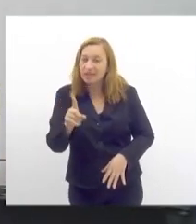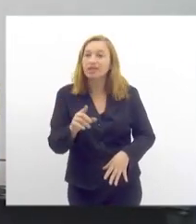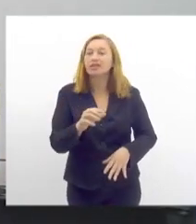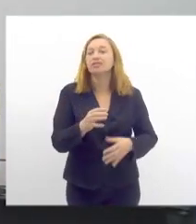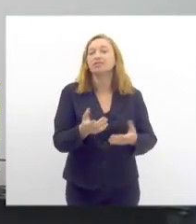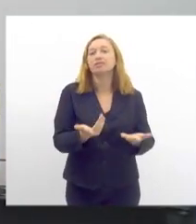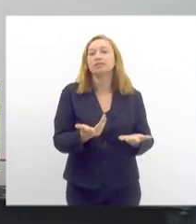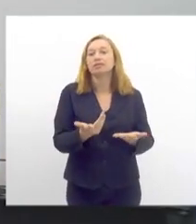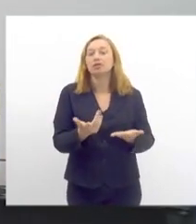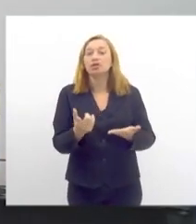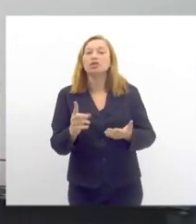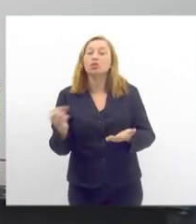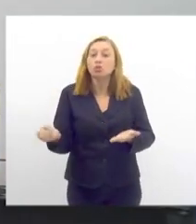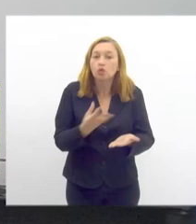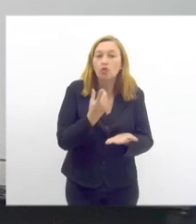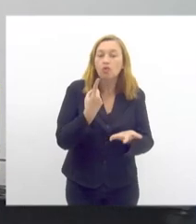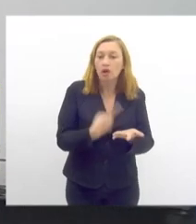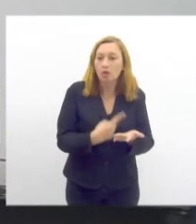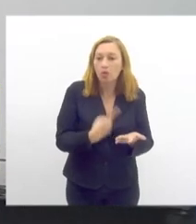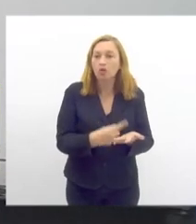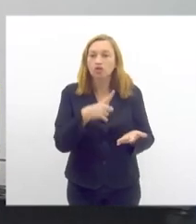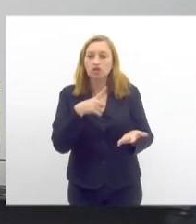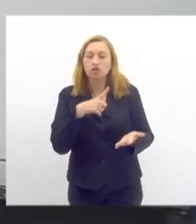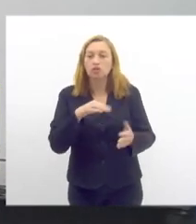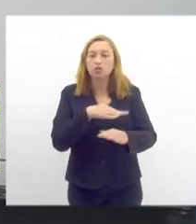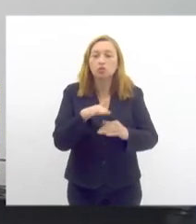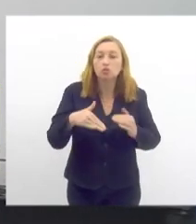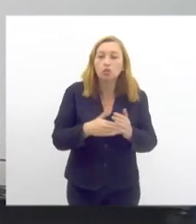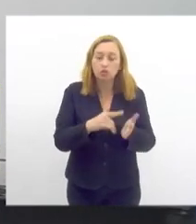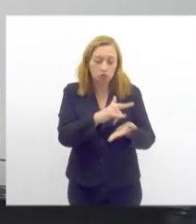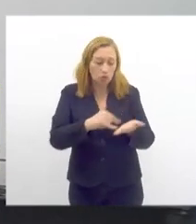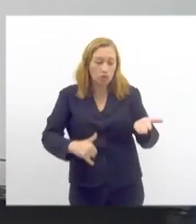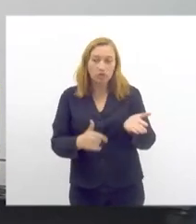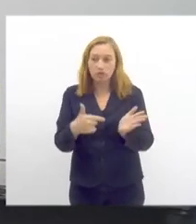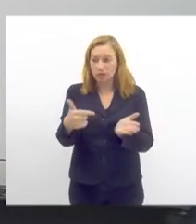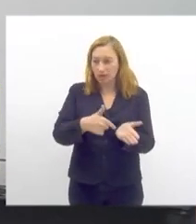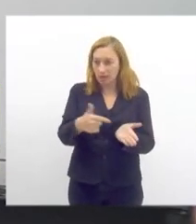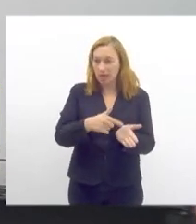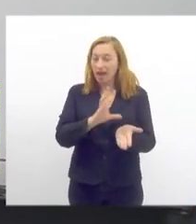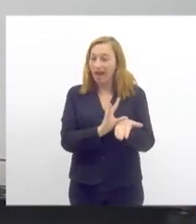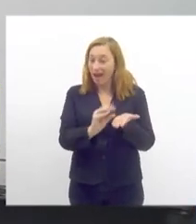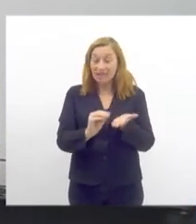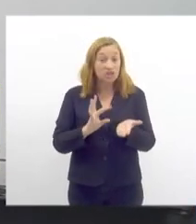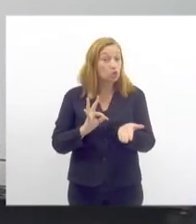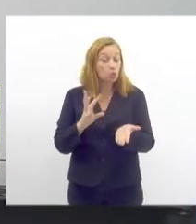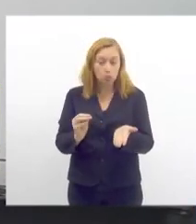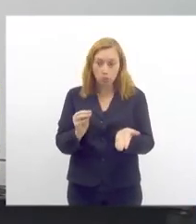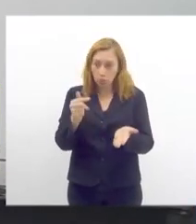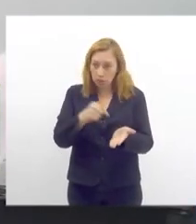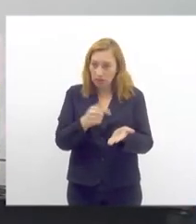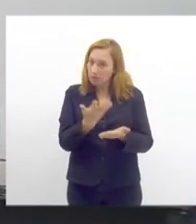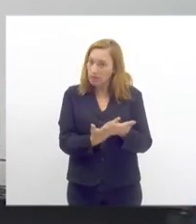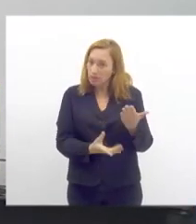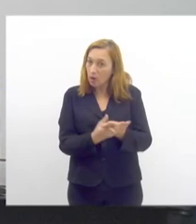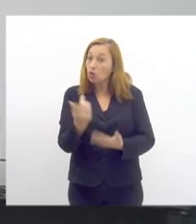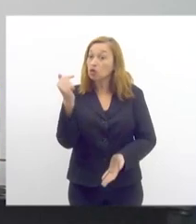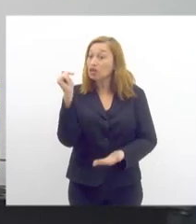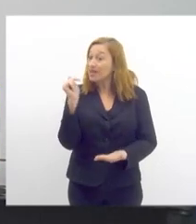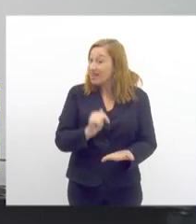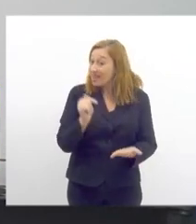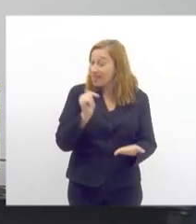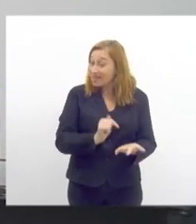entabulamos um novo acordo. E eu estou com todos os comprovantes aqui, e as atas e as assentadas, onde esse,